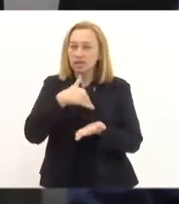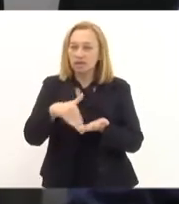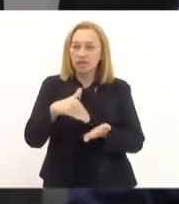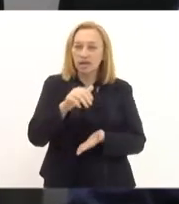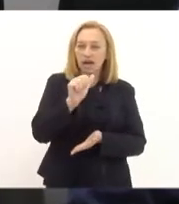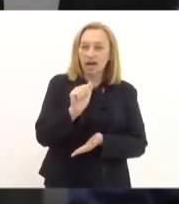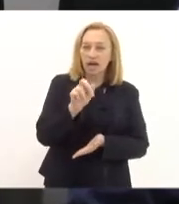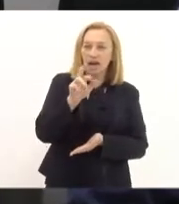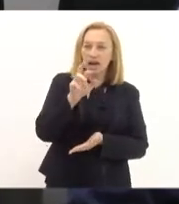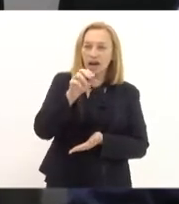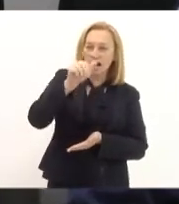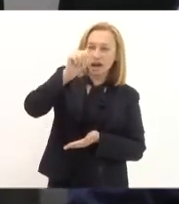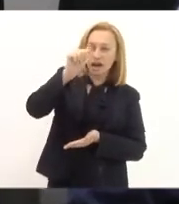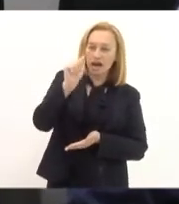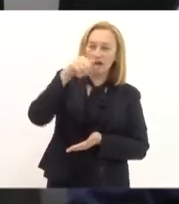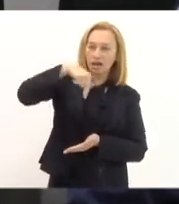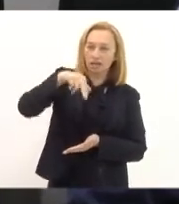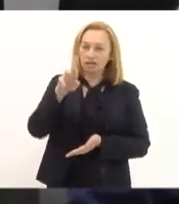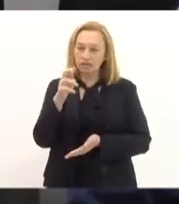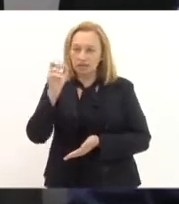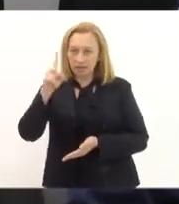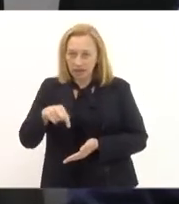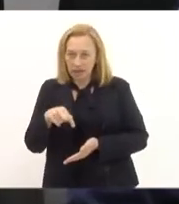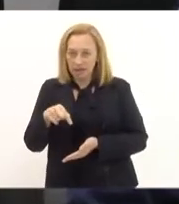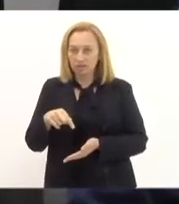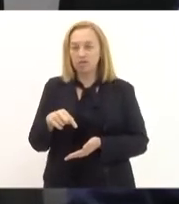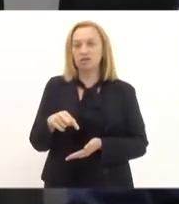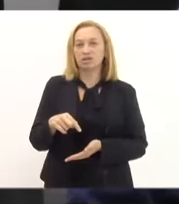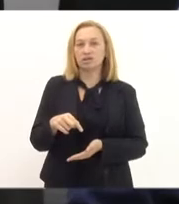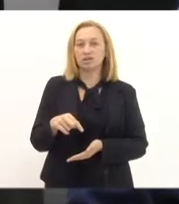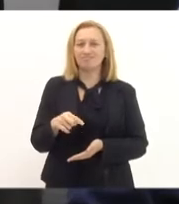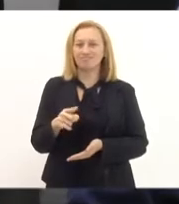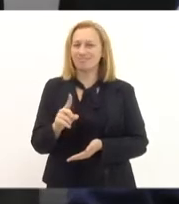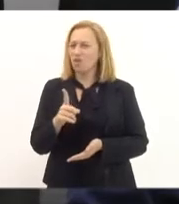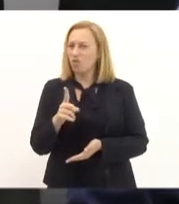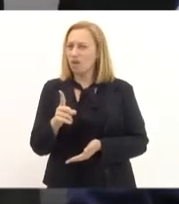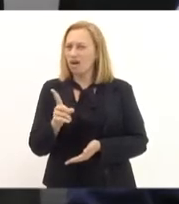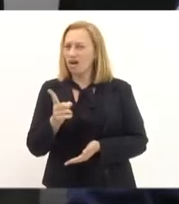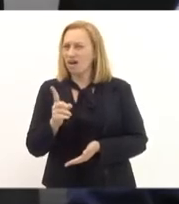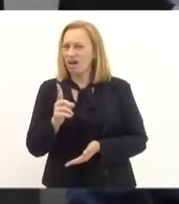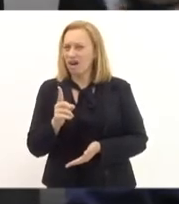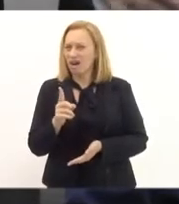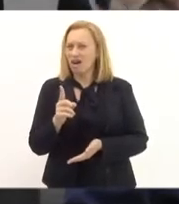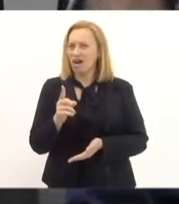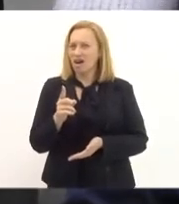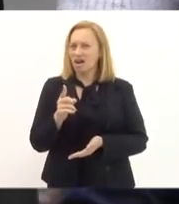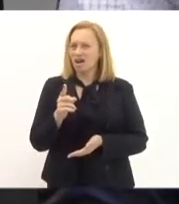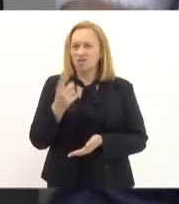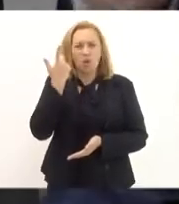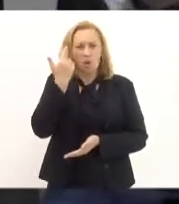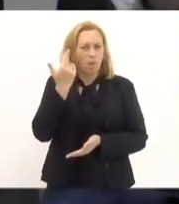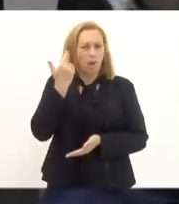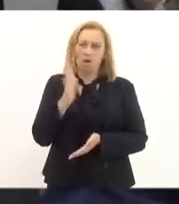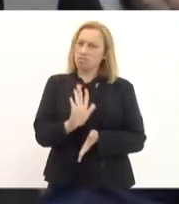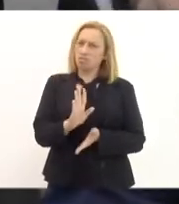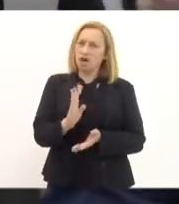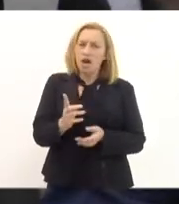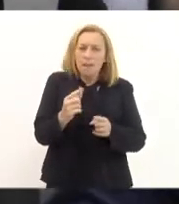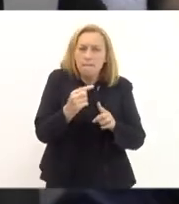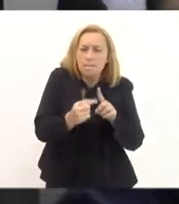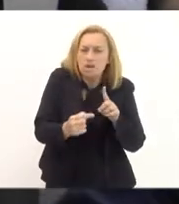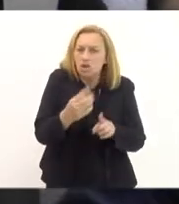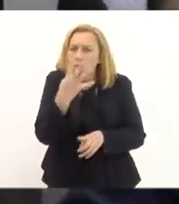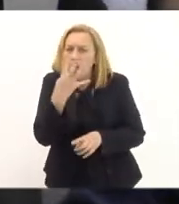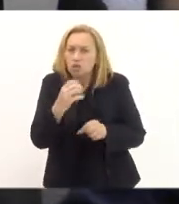André Luiz nardy ou seja isso não é por acaso gente não pode considerar que em menos de quatro anos de